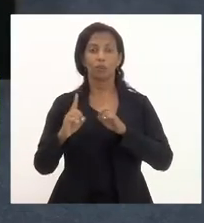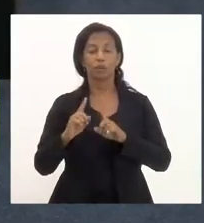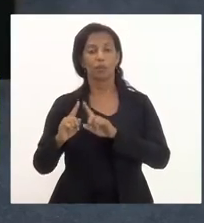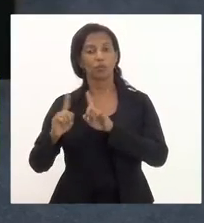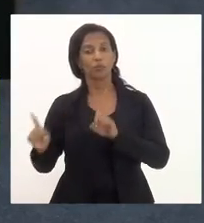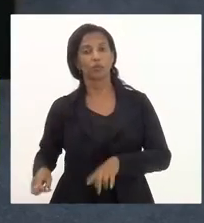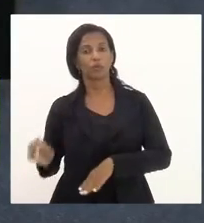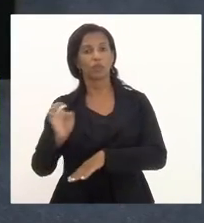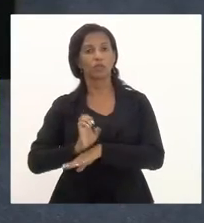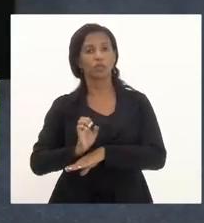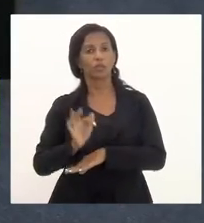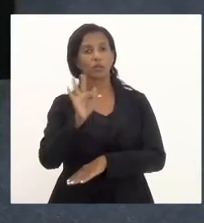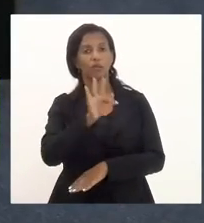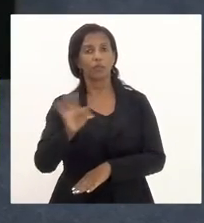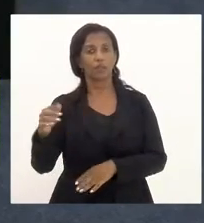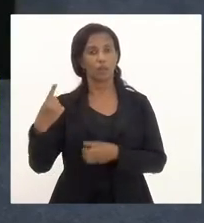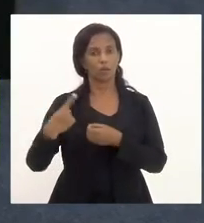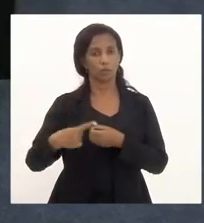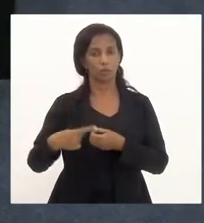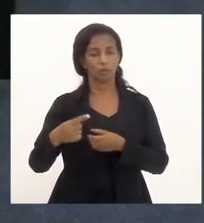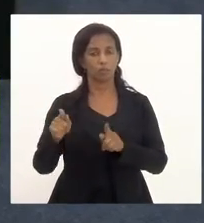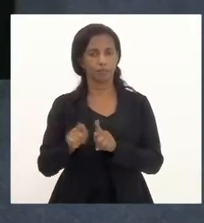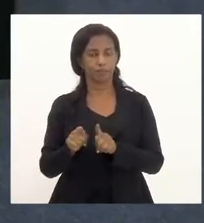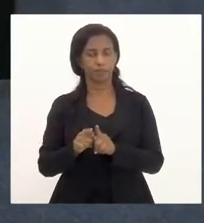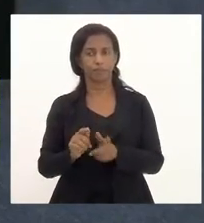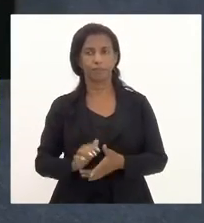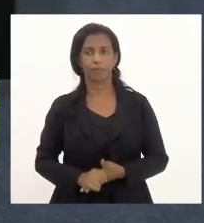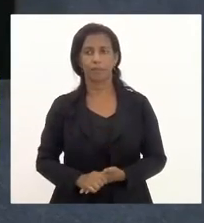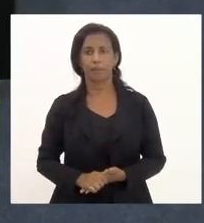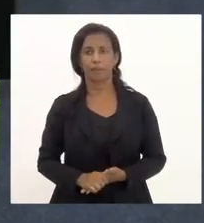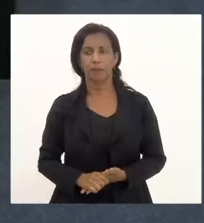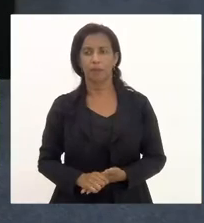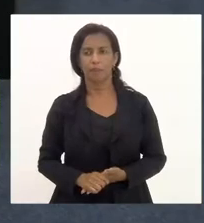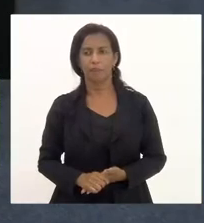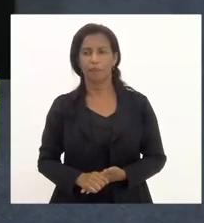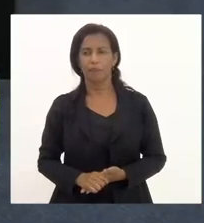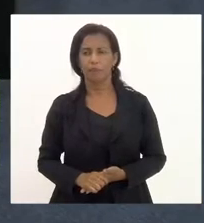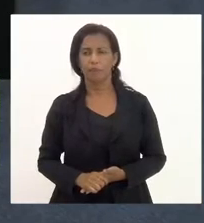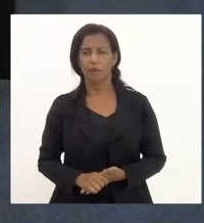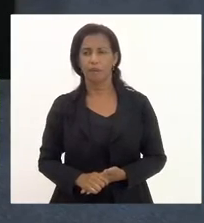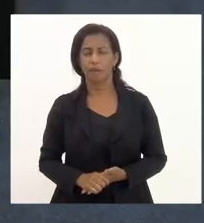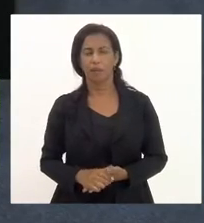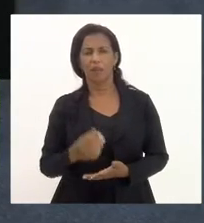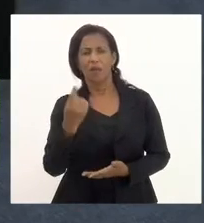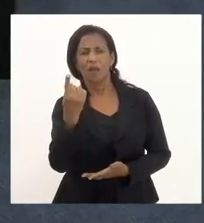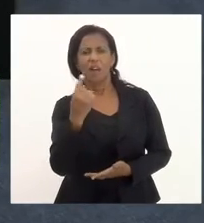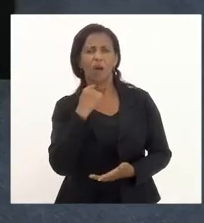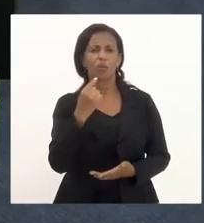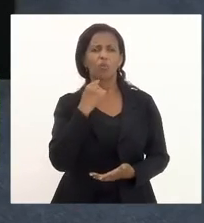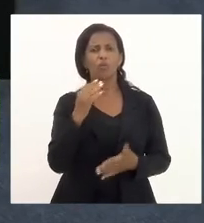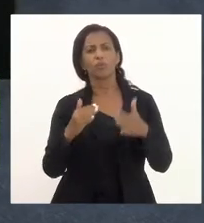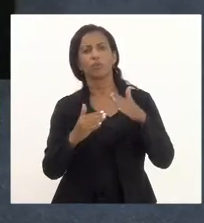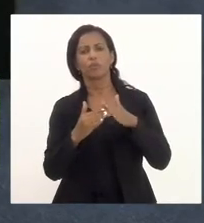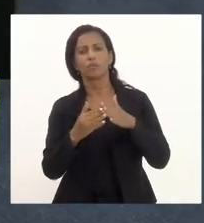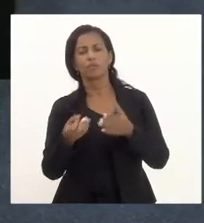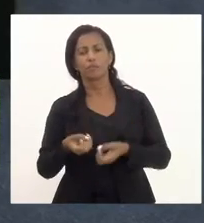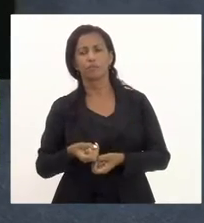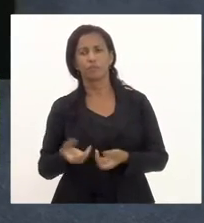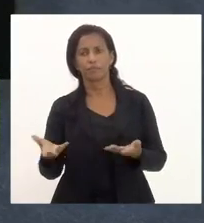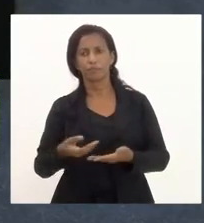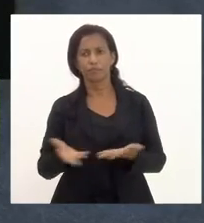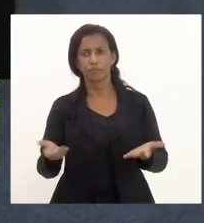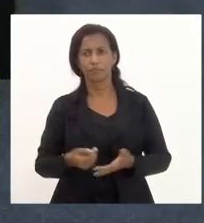entre os servidores públicos estaduais Federais e municipais também bom queria trazer aqui algumas questões sobre o teto de gastos né